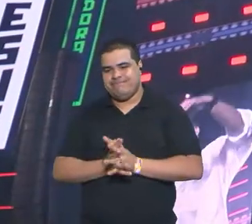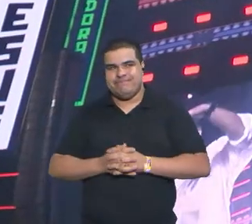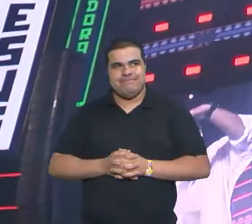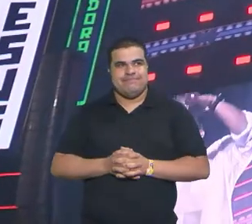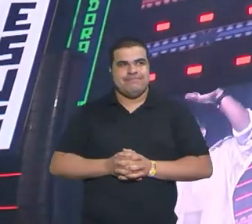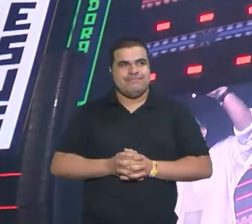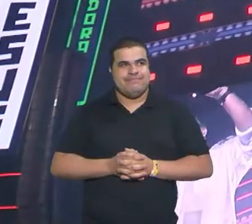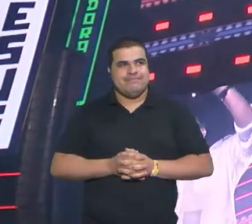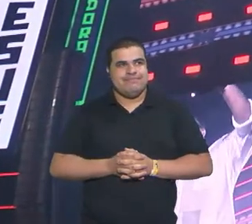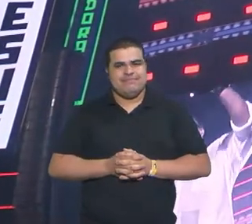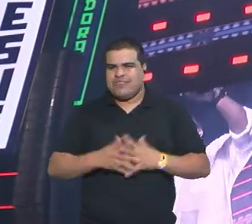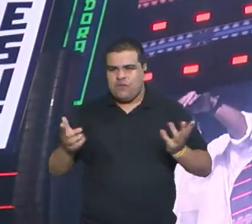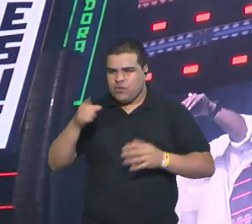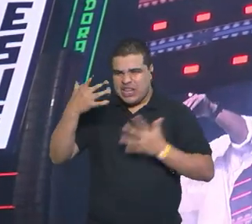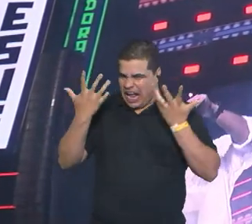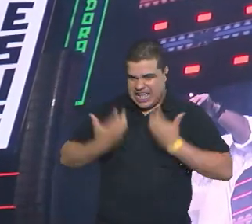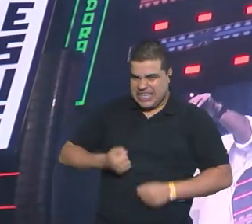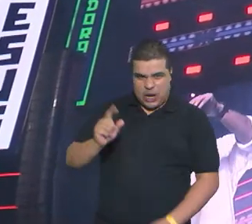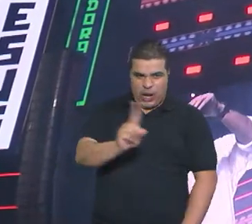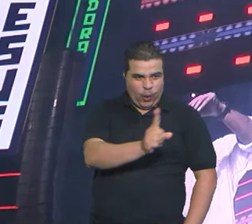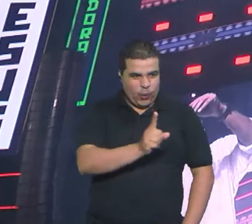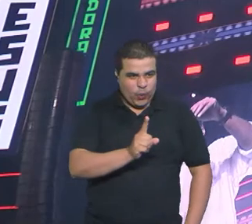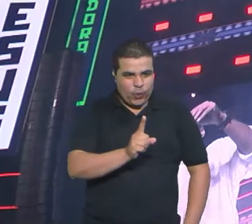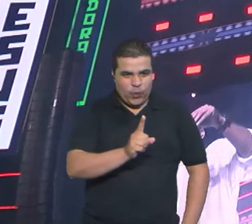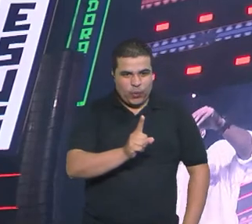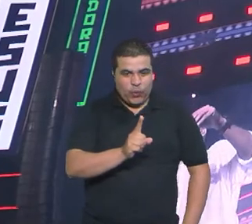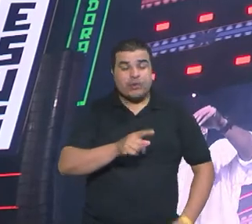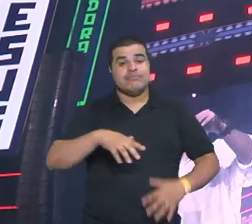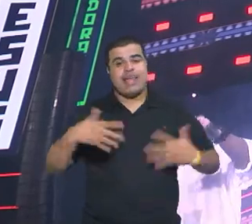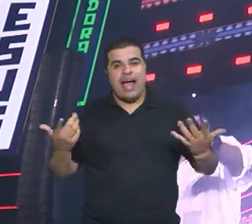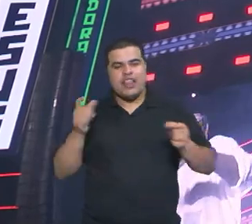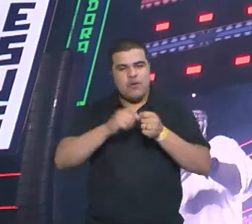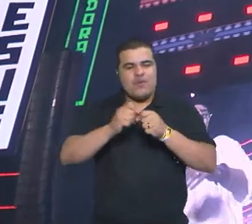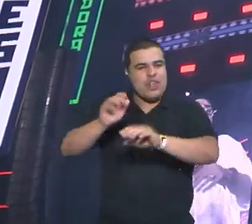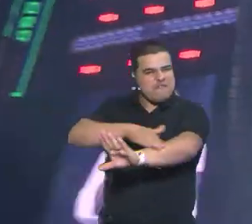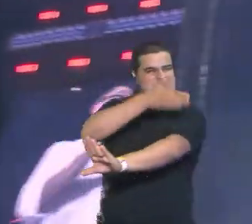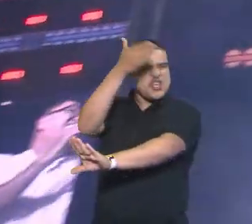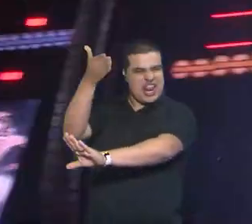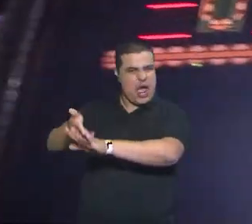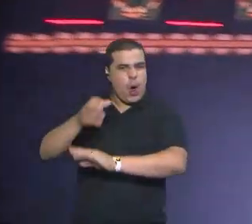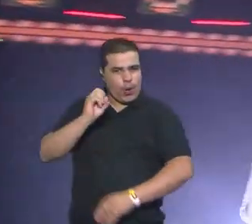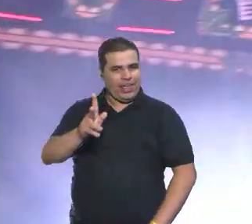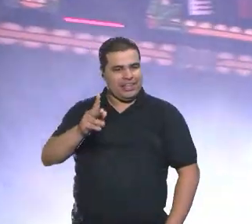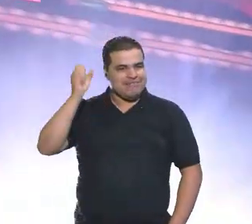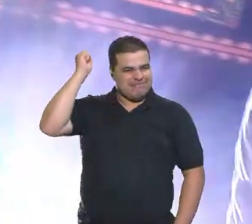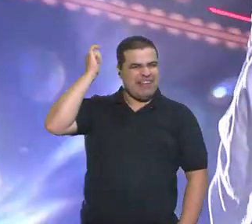ai ai ai vocês cansaram não então vou fazer vigília